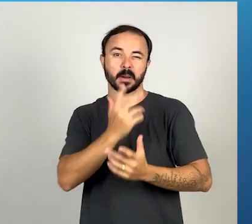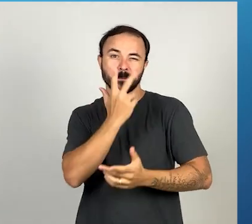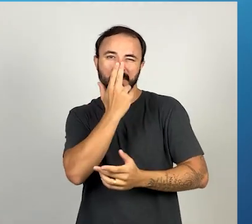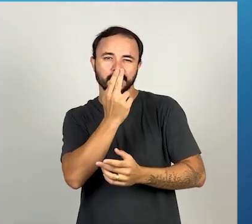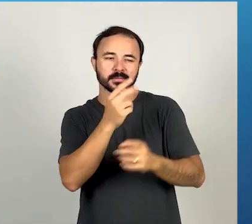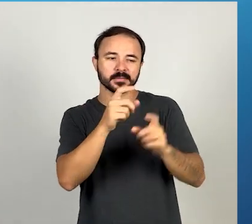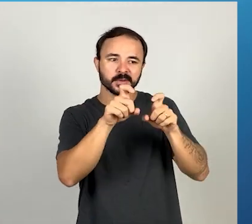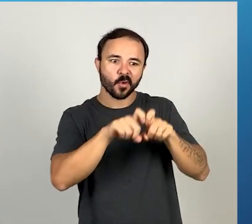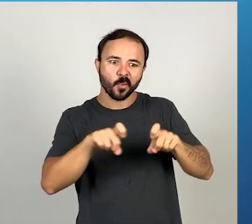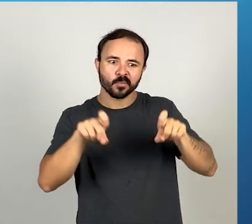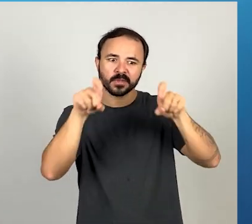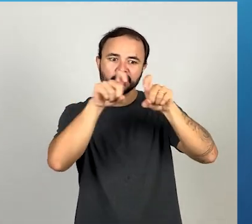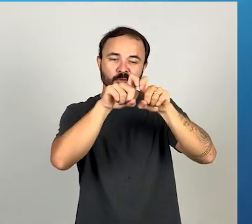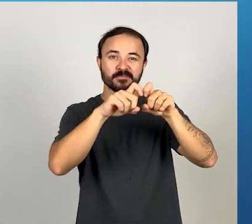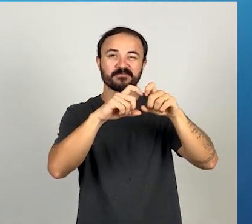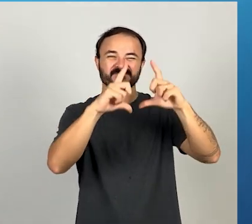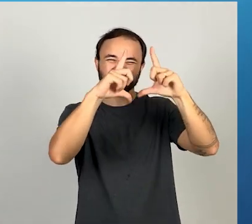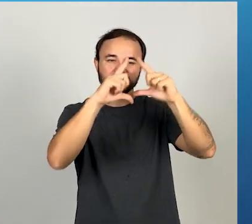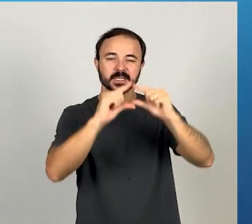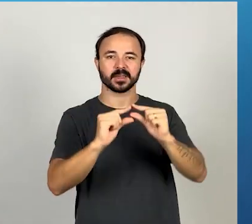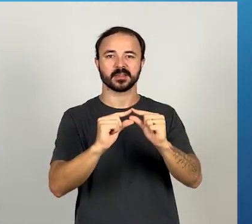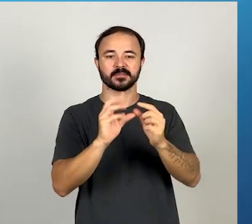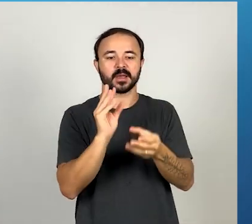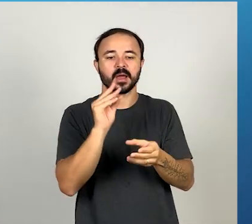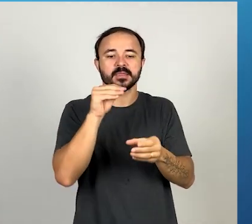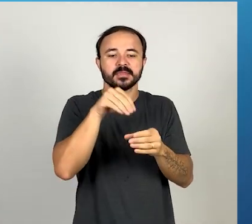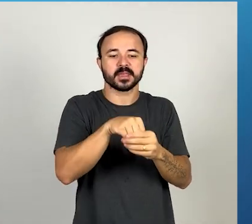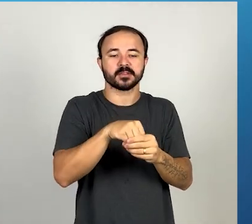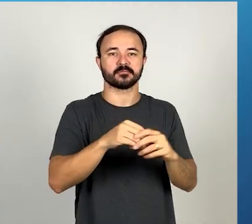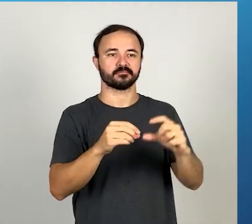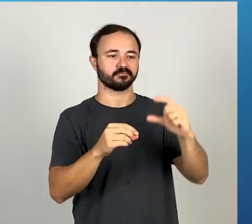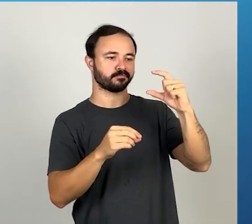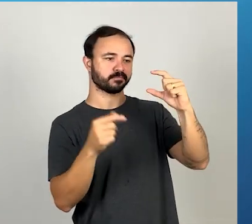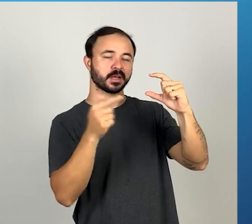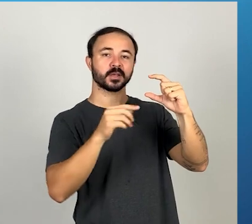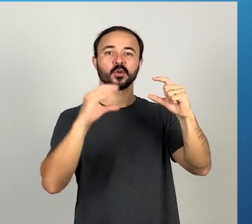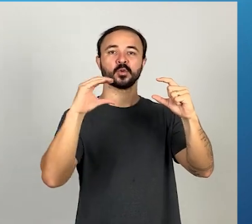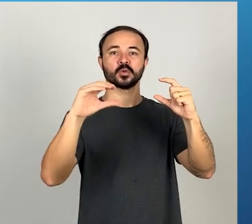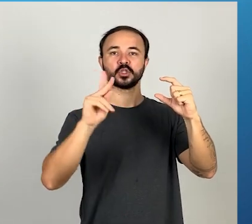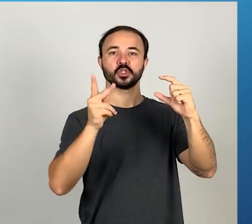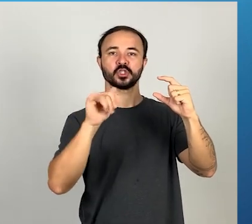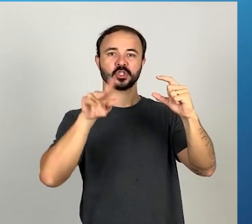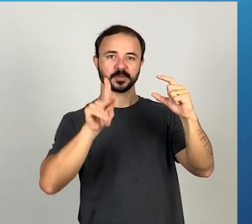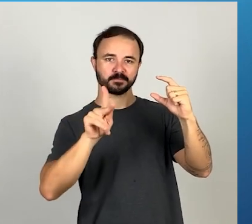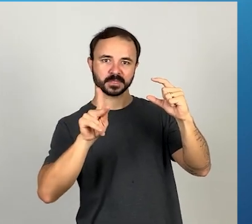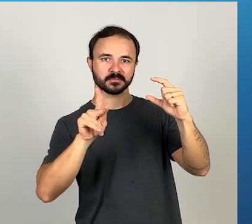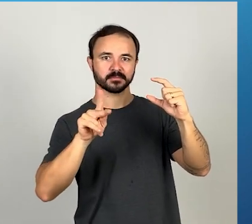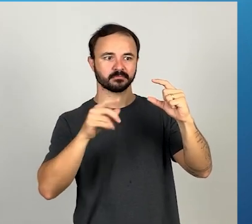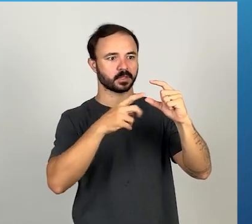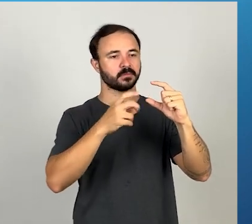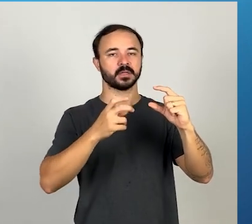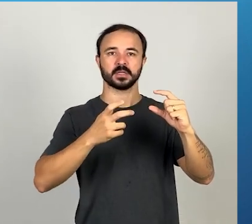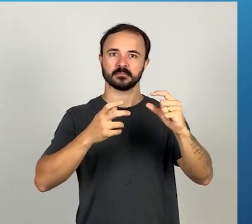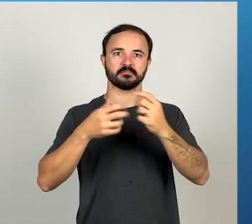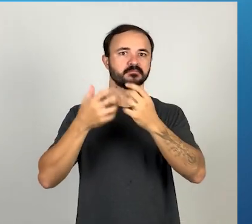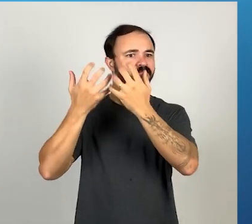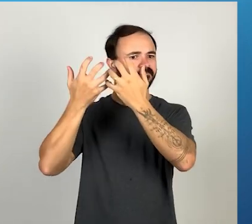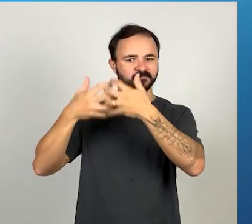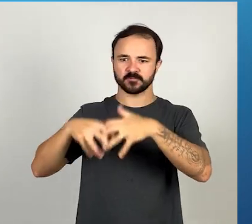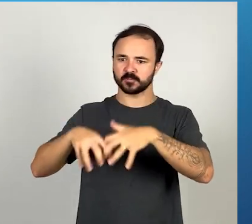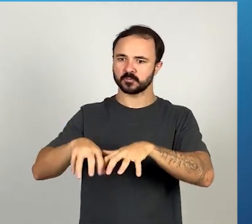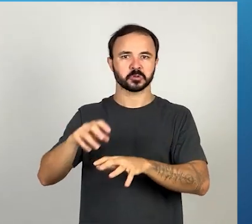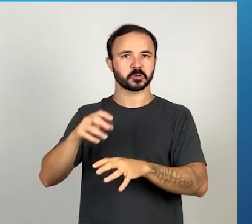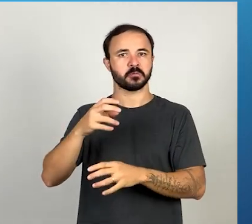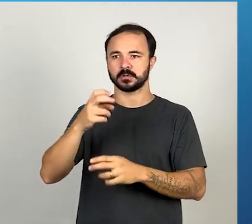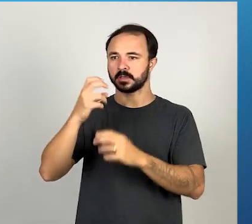pequeno computador contido dentro de um chip. O Arduino é um circuito que existe para dar suporte ao microcontrolador. E